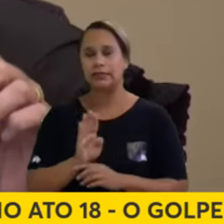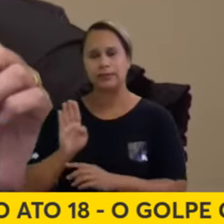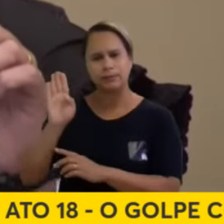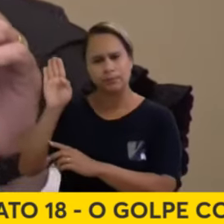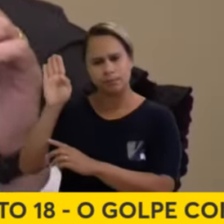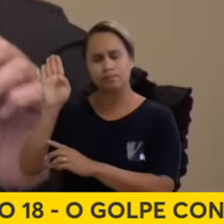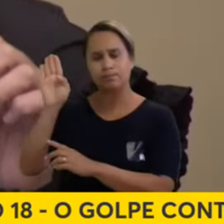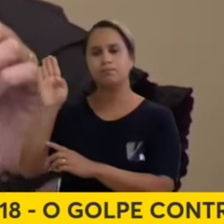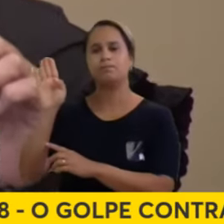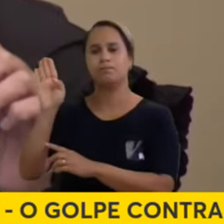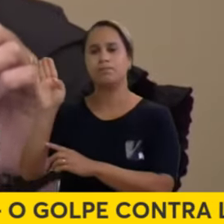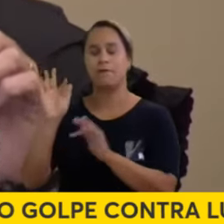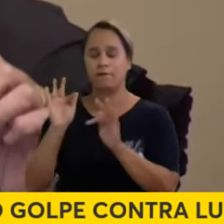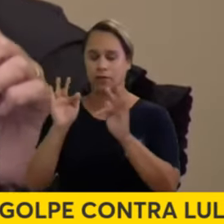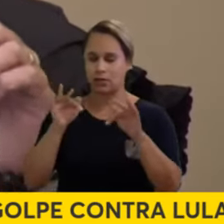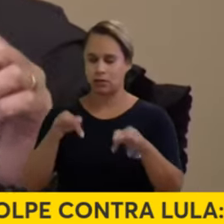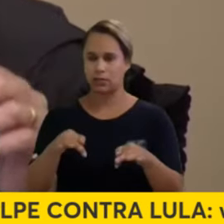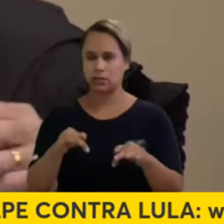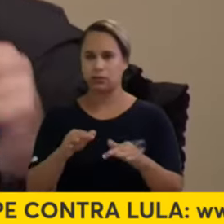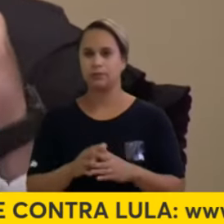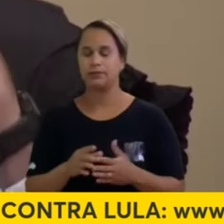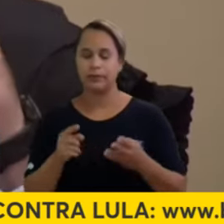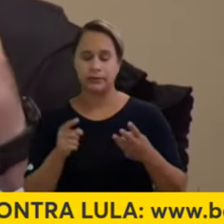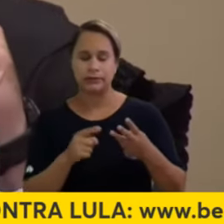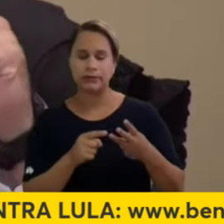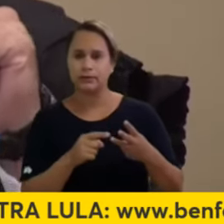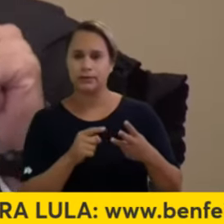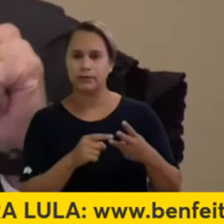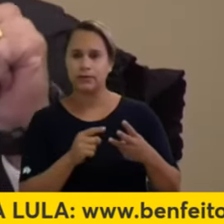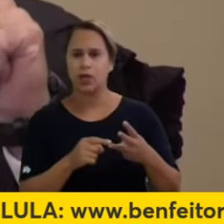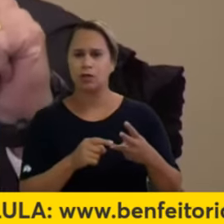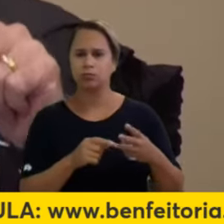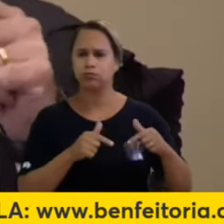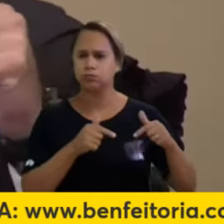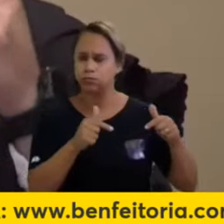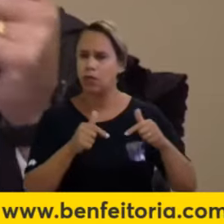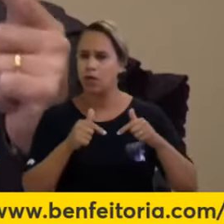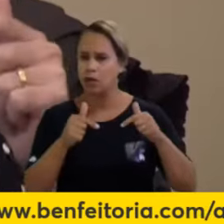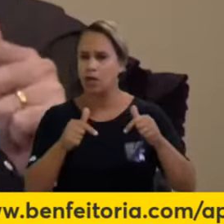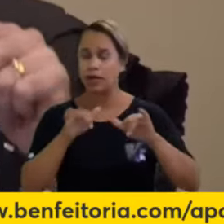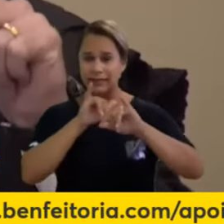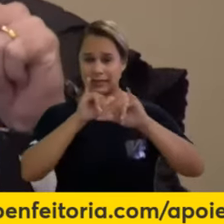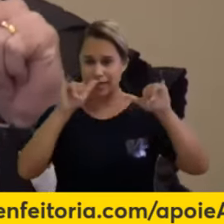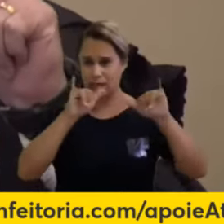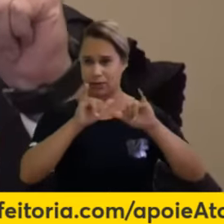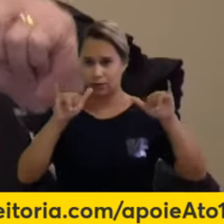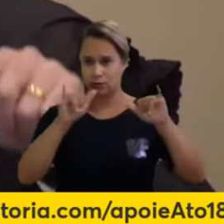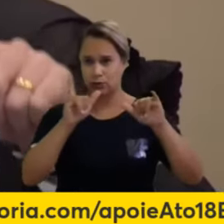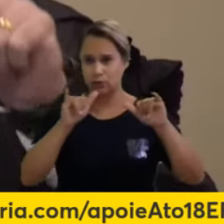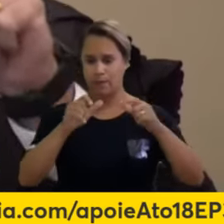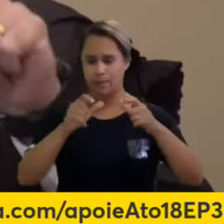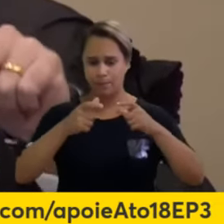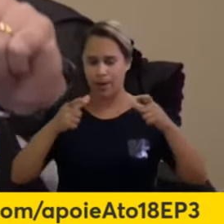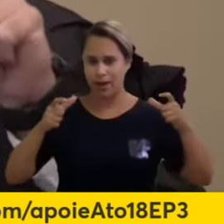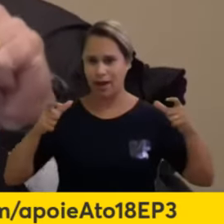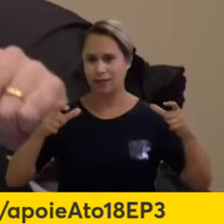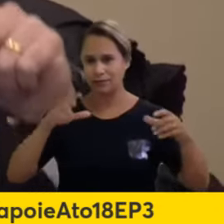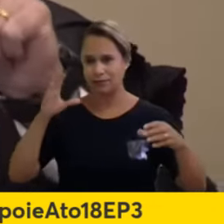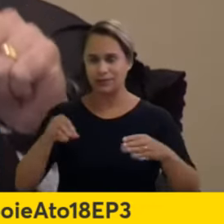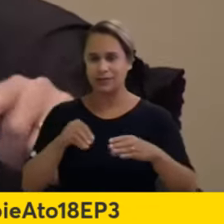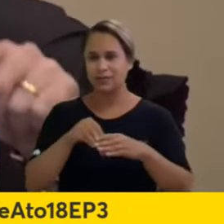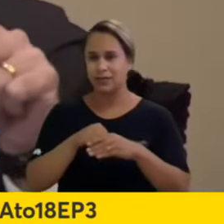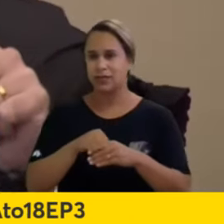terceiro que todos os atos de campanha da candidatura maior tenha sido todos ten tenham sido realizado dentro e destinada à